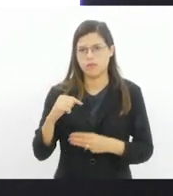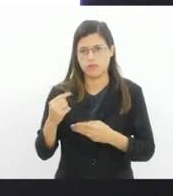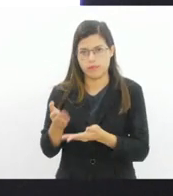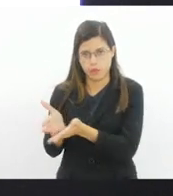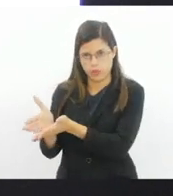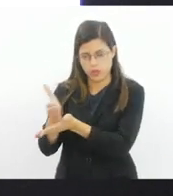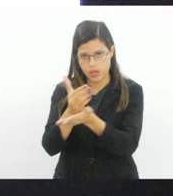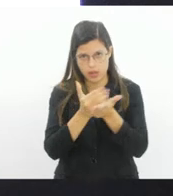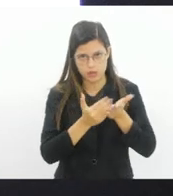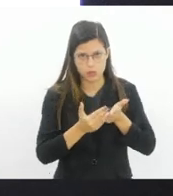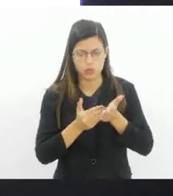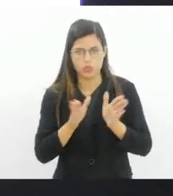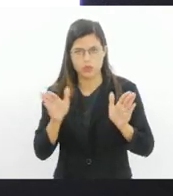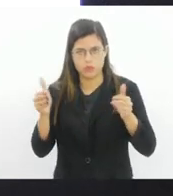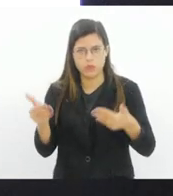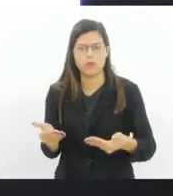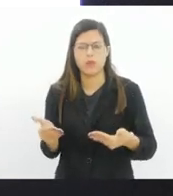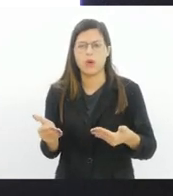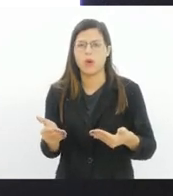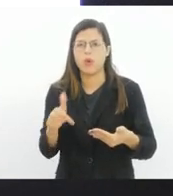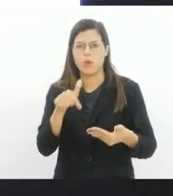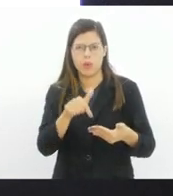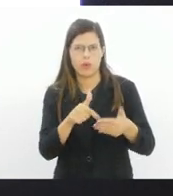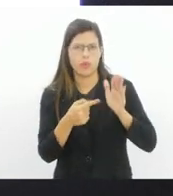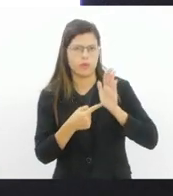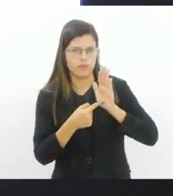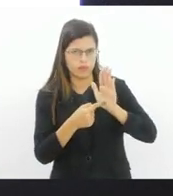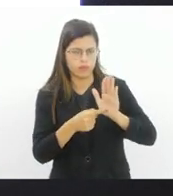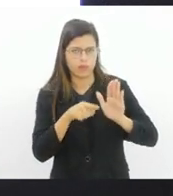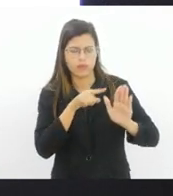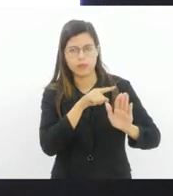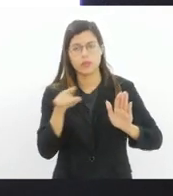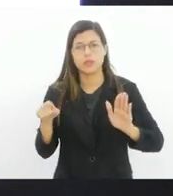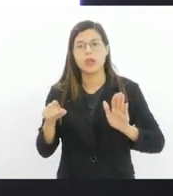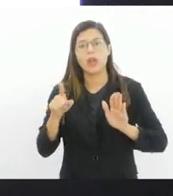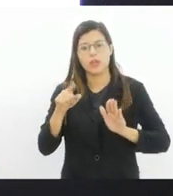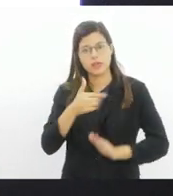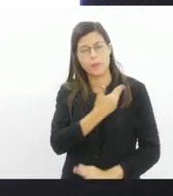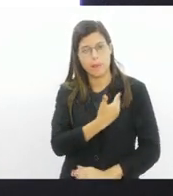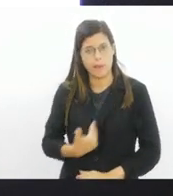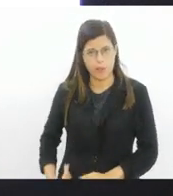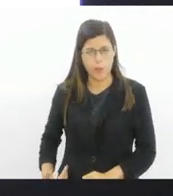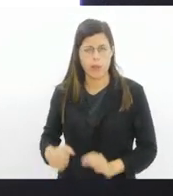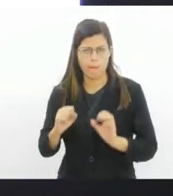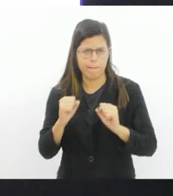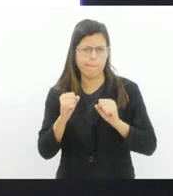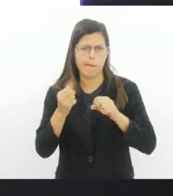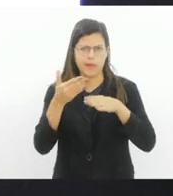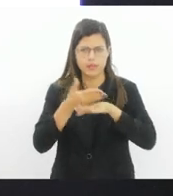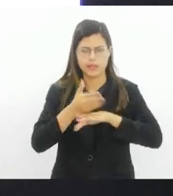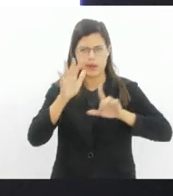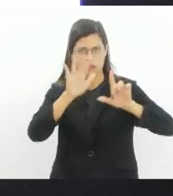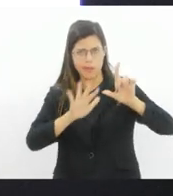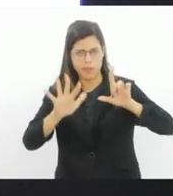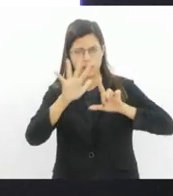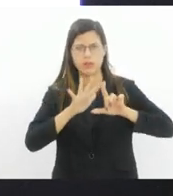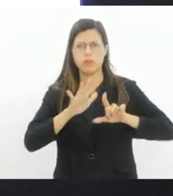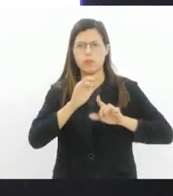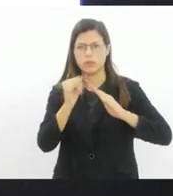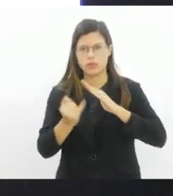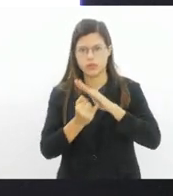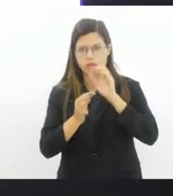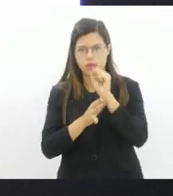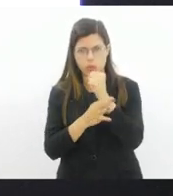dados, esses dados que eu trouxe para vocês são todos dados públicos que a gente pode buscar nas plataformas do Instituto de